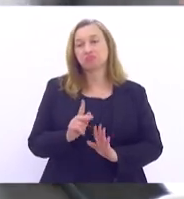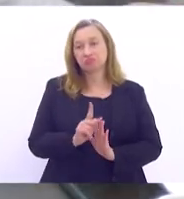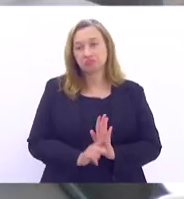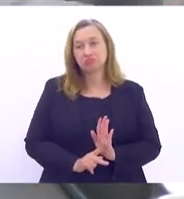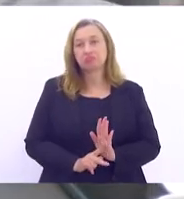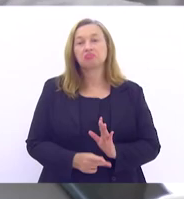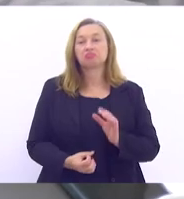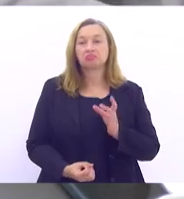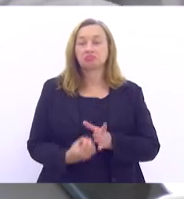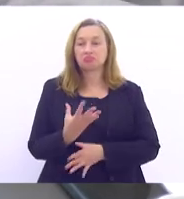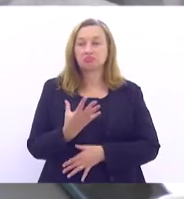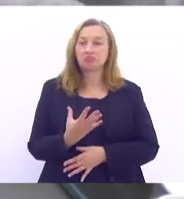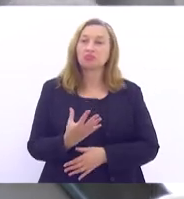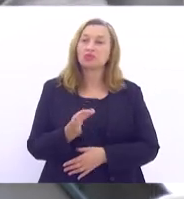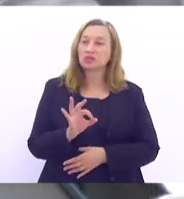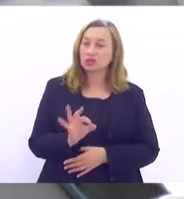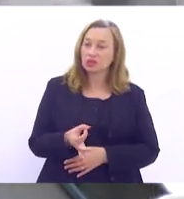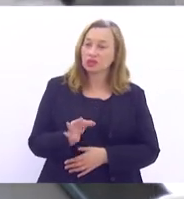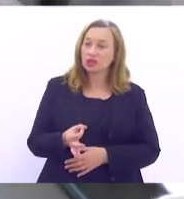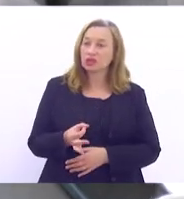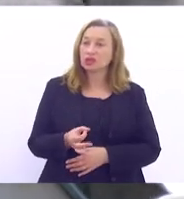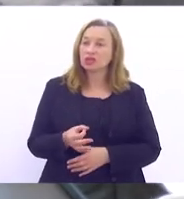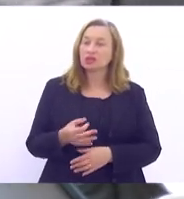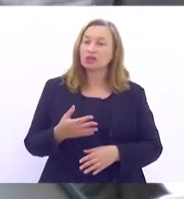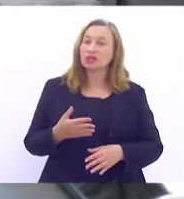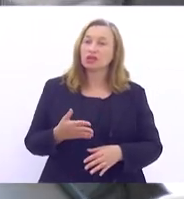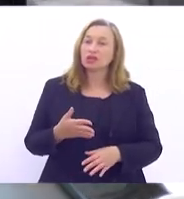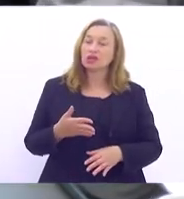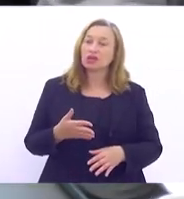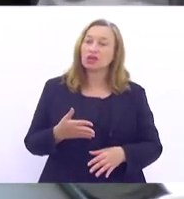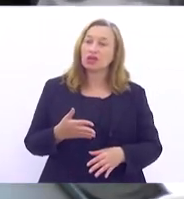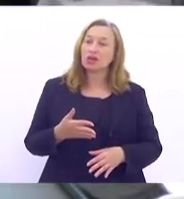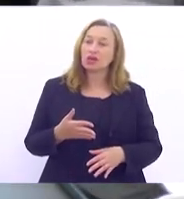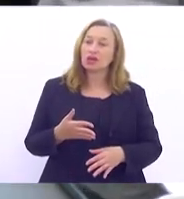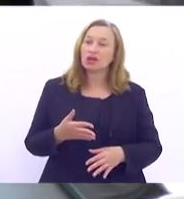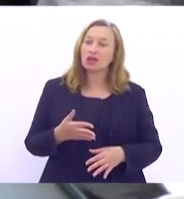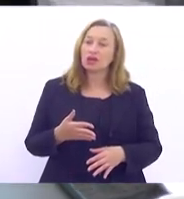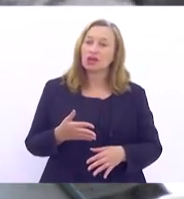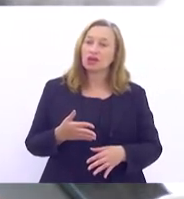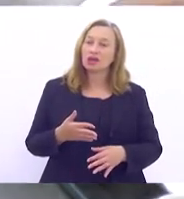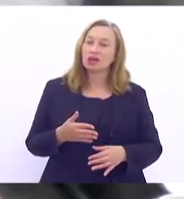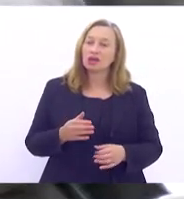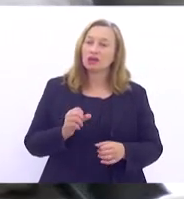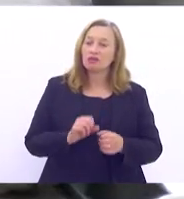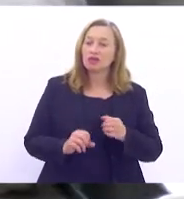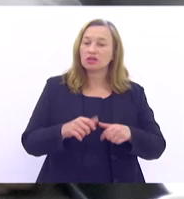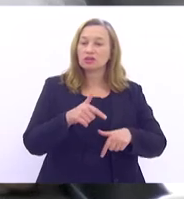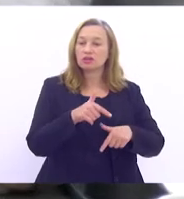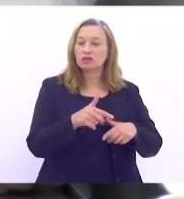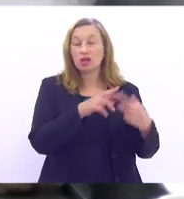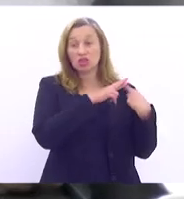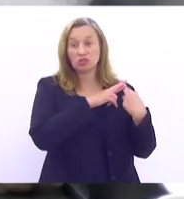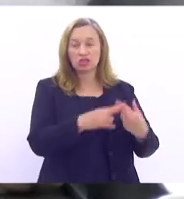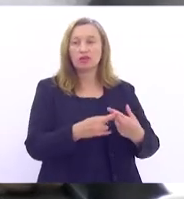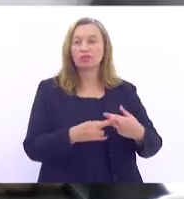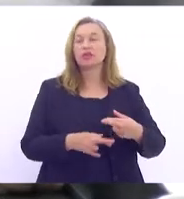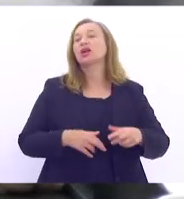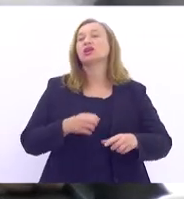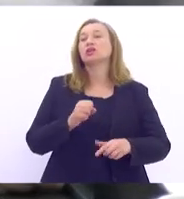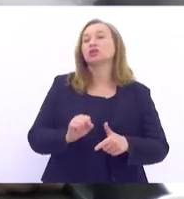que cria, e efetivamente invade a competência do executivo, porque cria